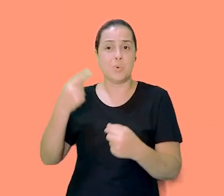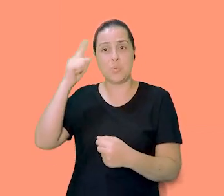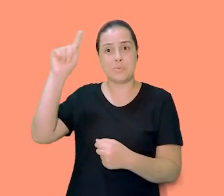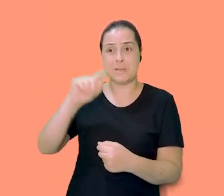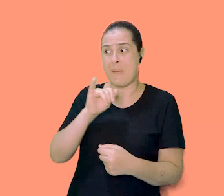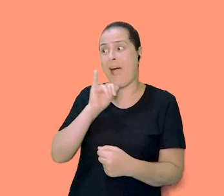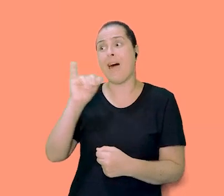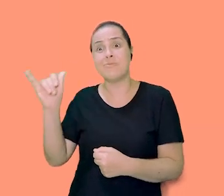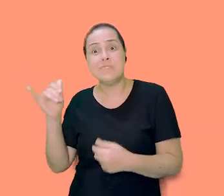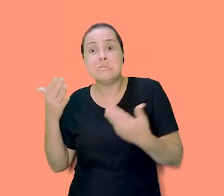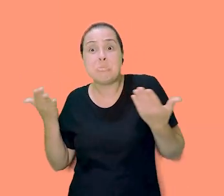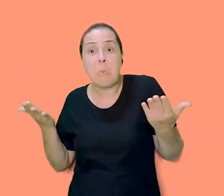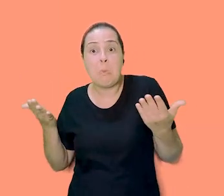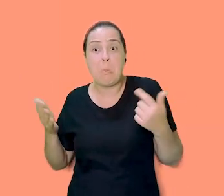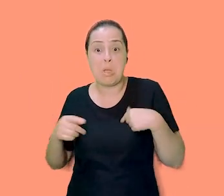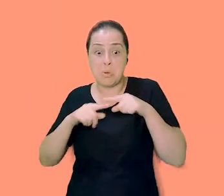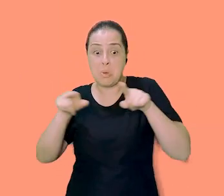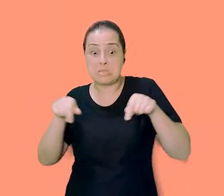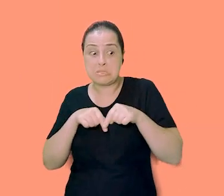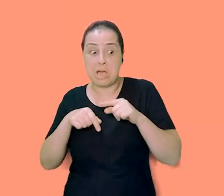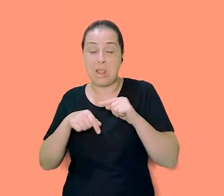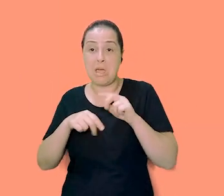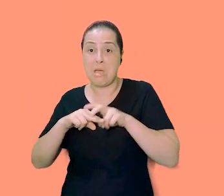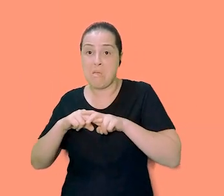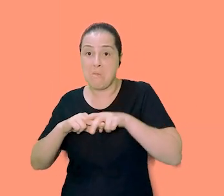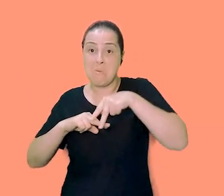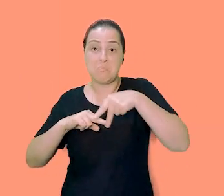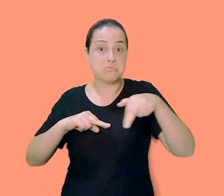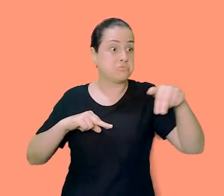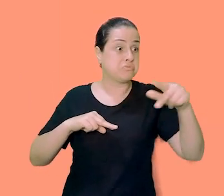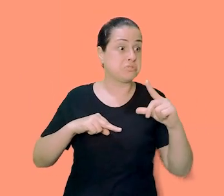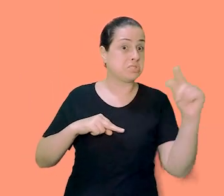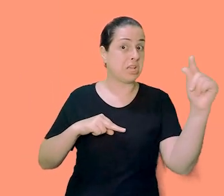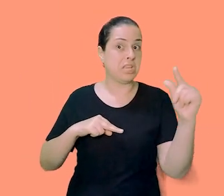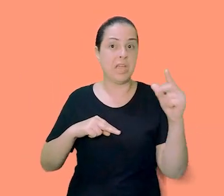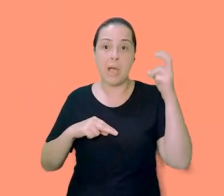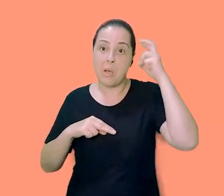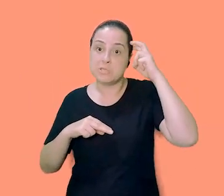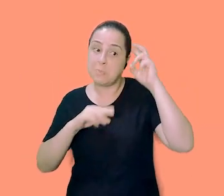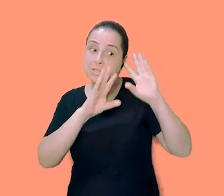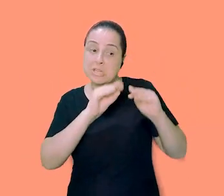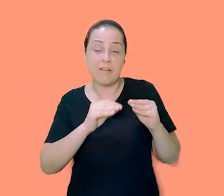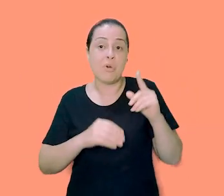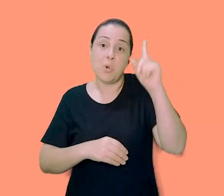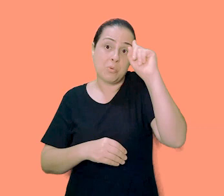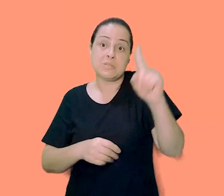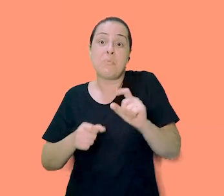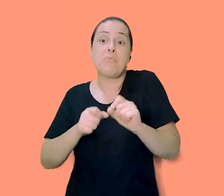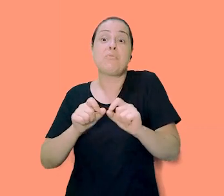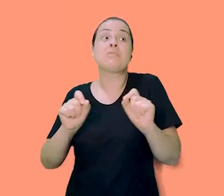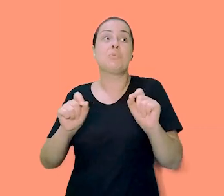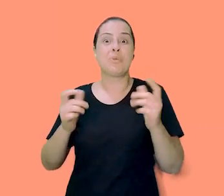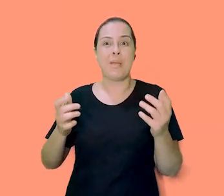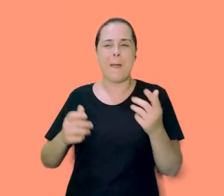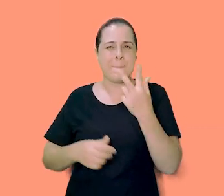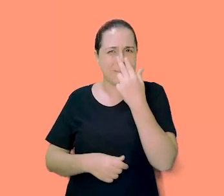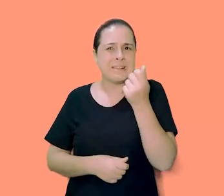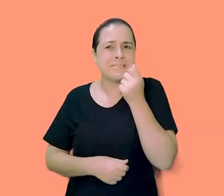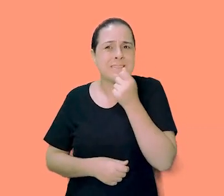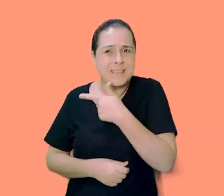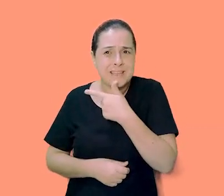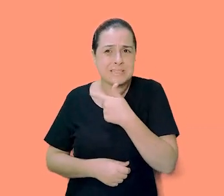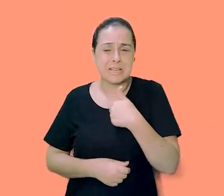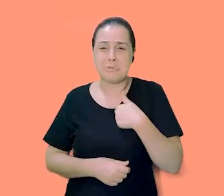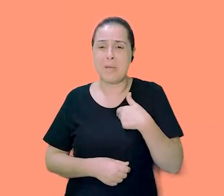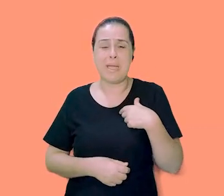eu não sabia se eu avisava, eu não sabia se eu saía da sala, eu não sabia se eu desligava o implante, eu não sabia o que fazer. Por mais engraçado que seja, eu comecei a